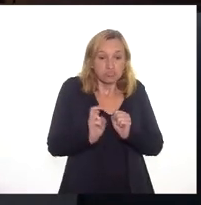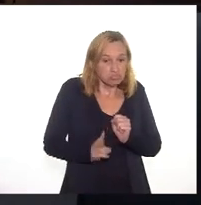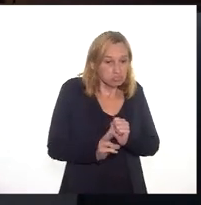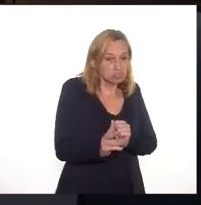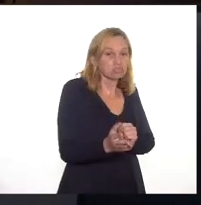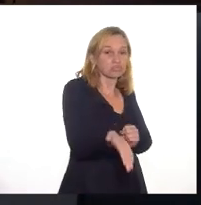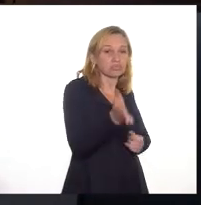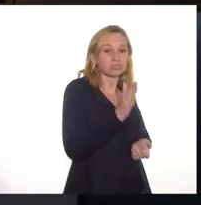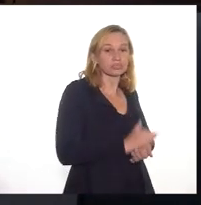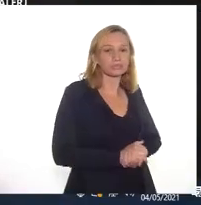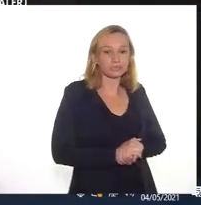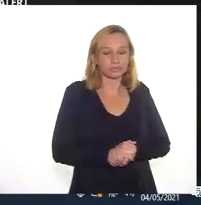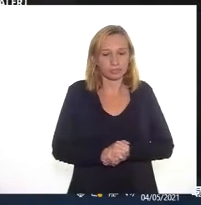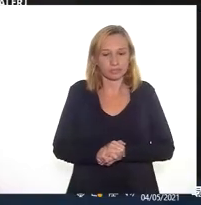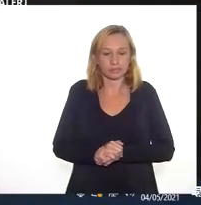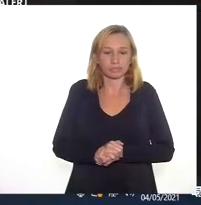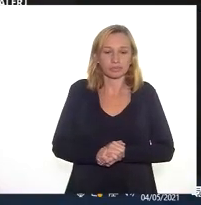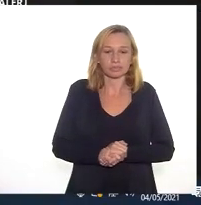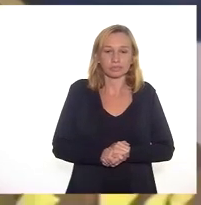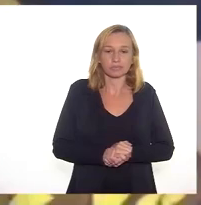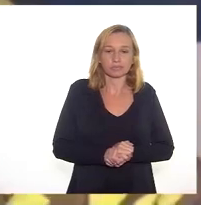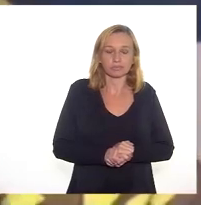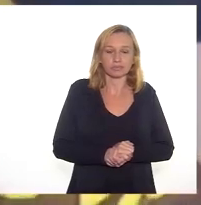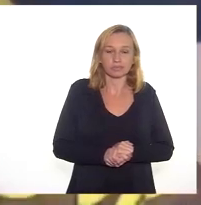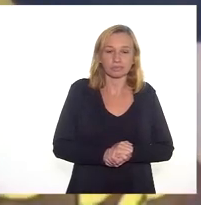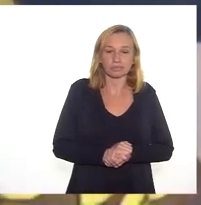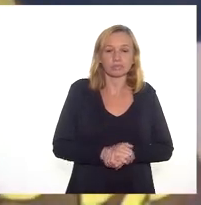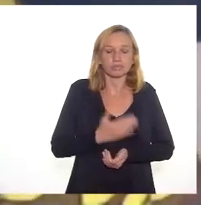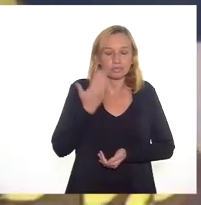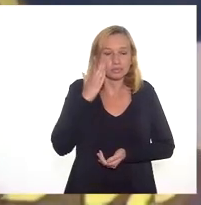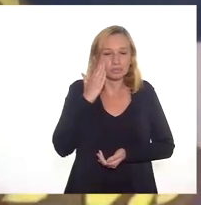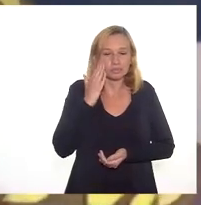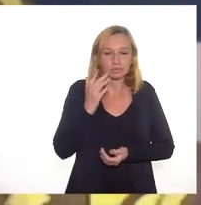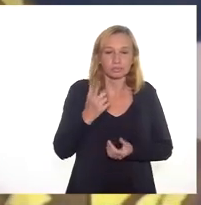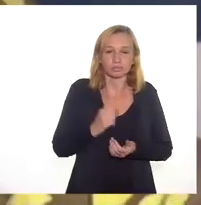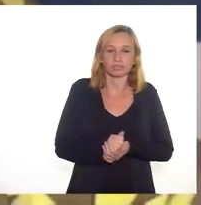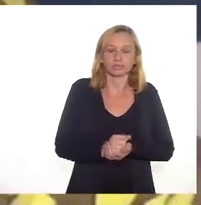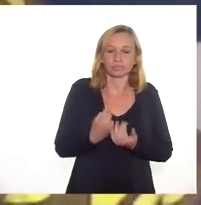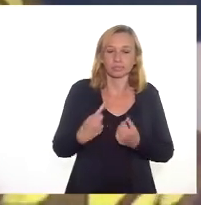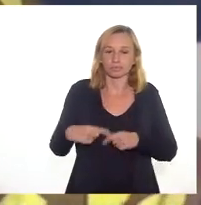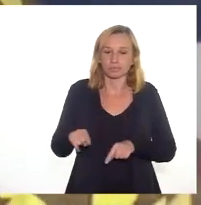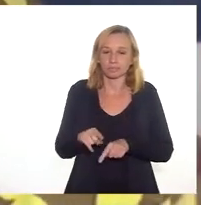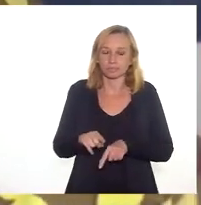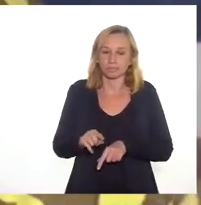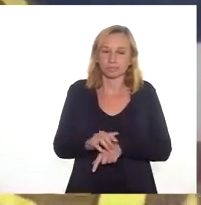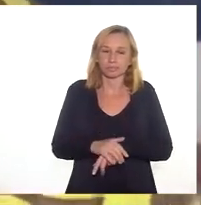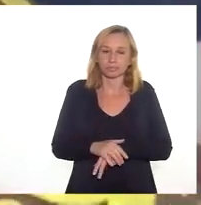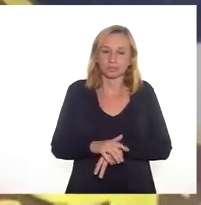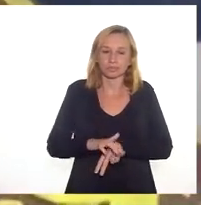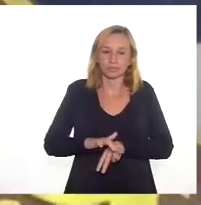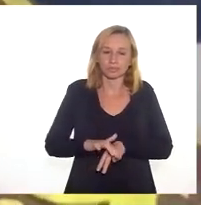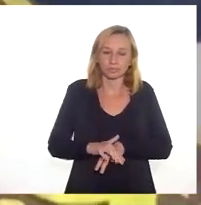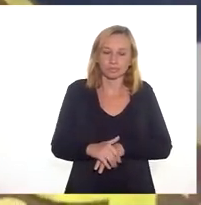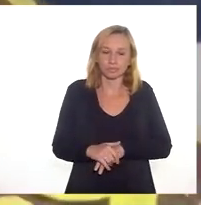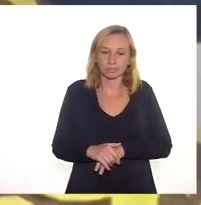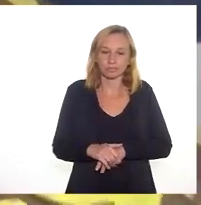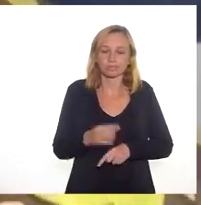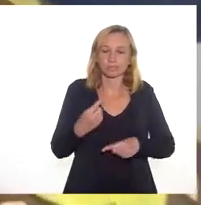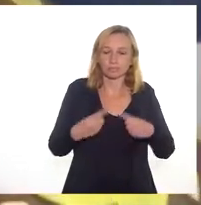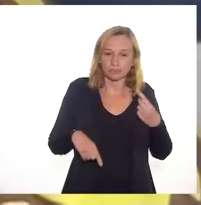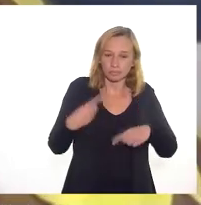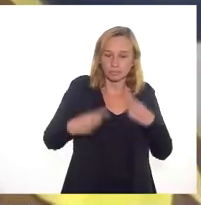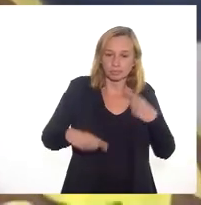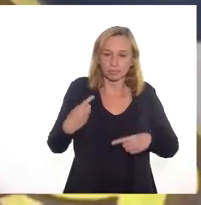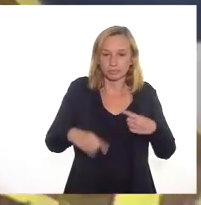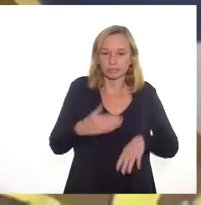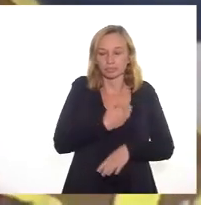Dani. Tudo bem. Entendendo que o combate às discriminações ele vai ser efetivado com políticas